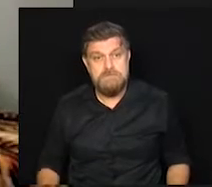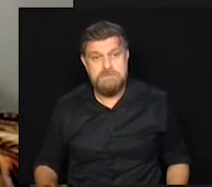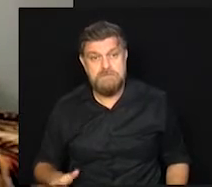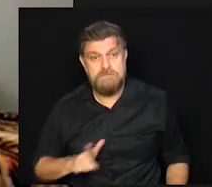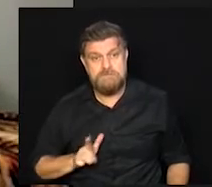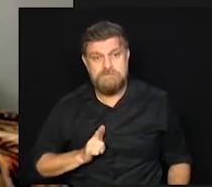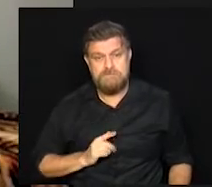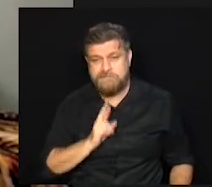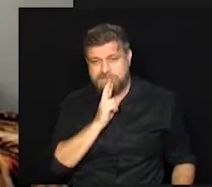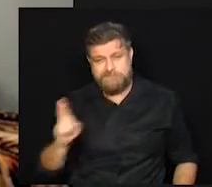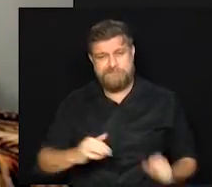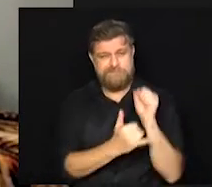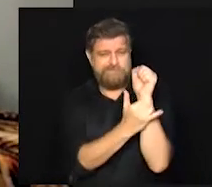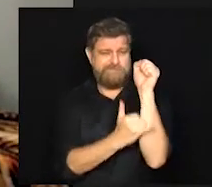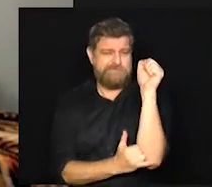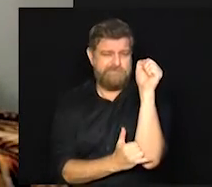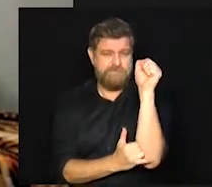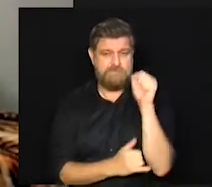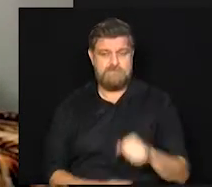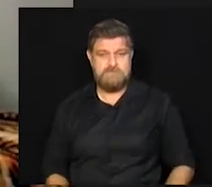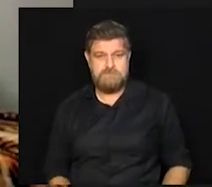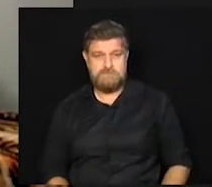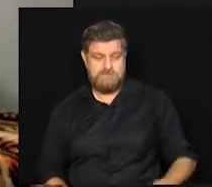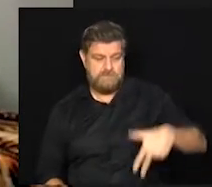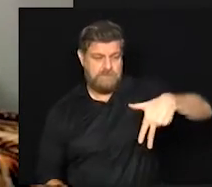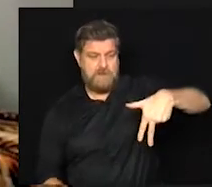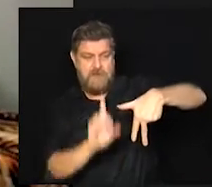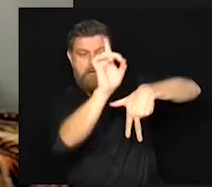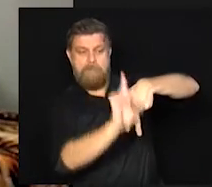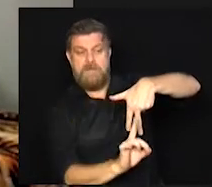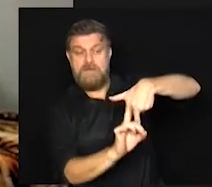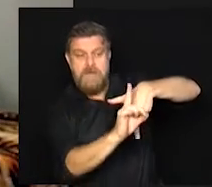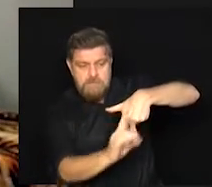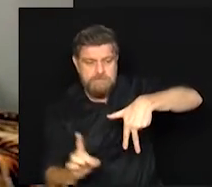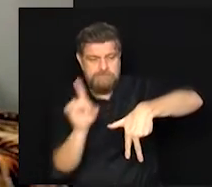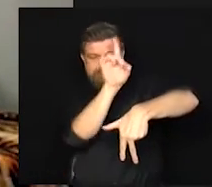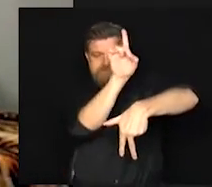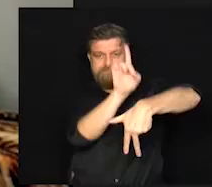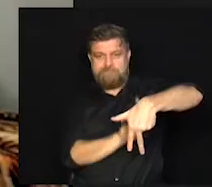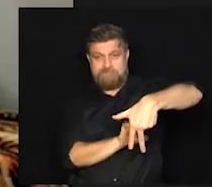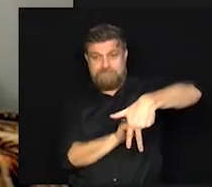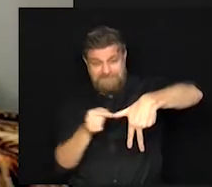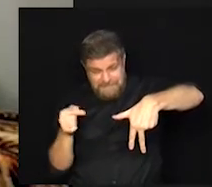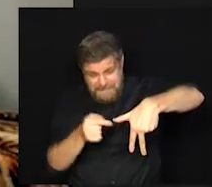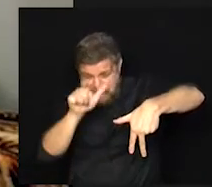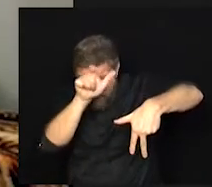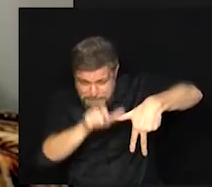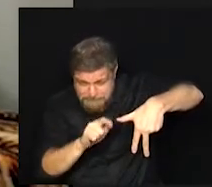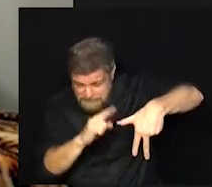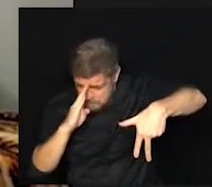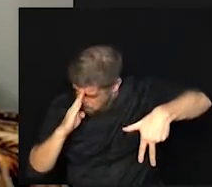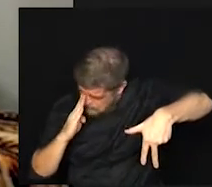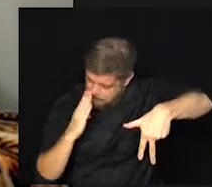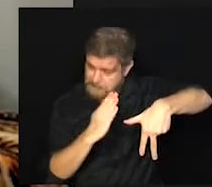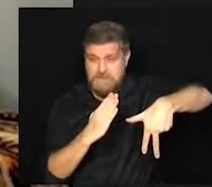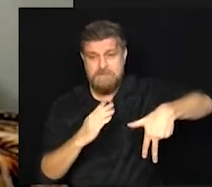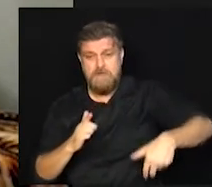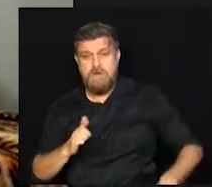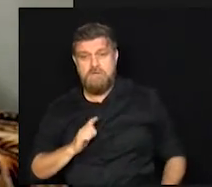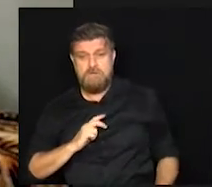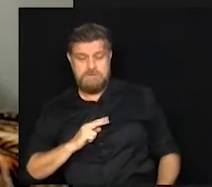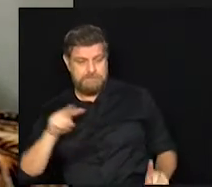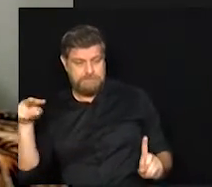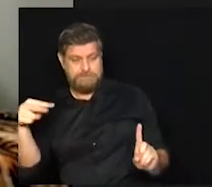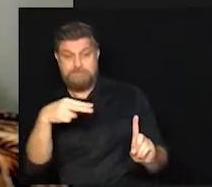a deficiência à frente. Então, eu acho que hoje esse é meu maior sonho, é que as pessoas enxerguem primeiro